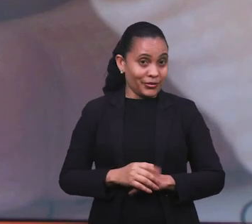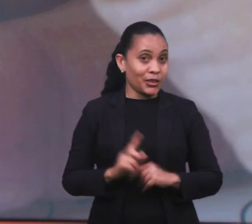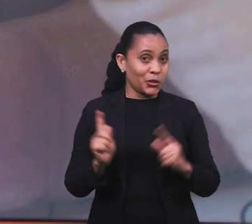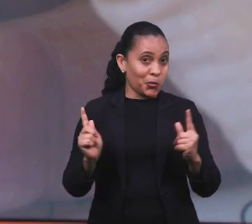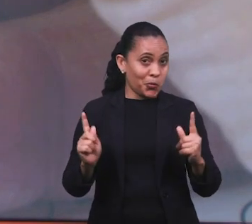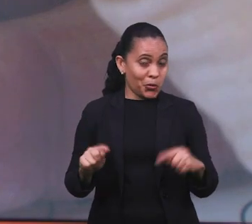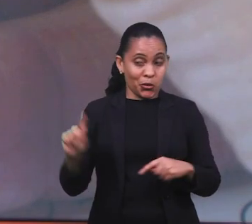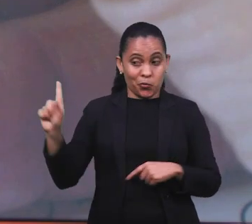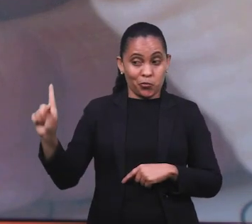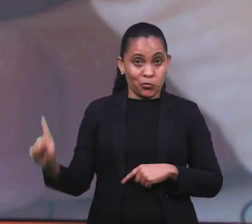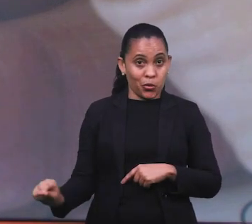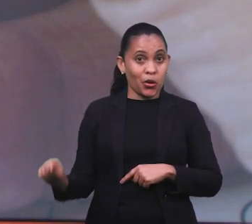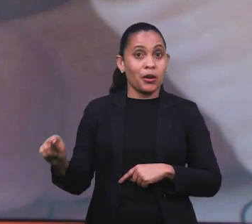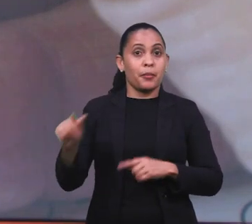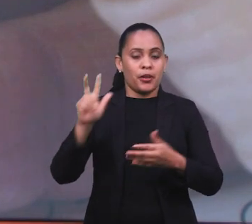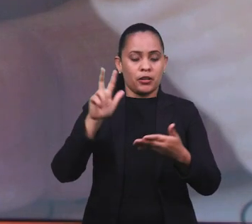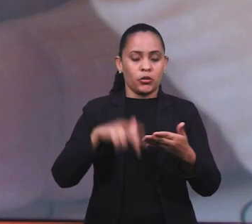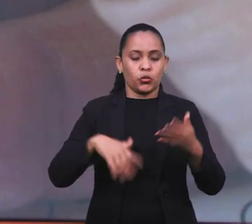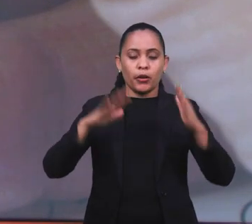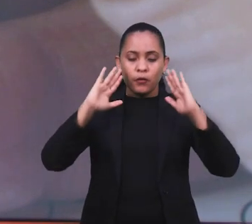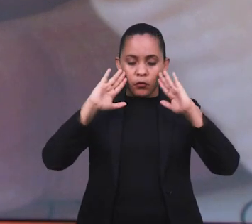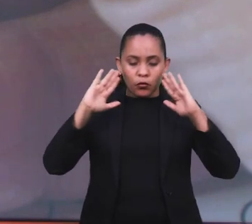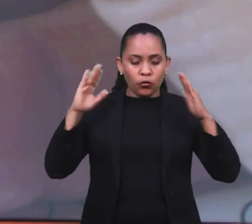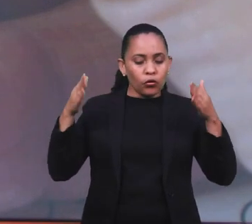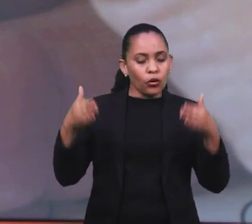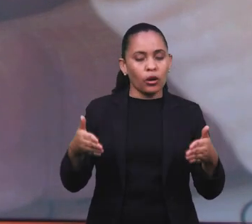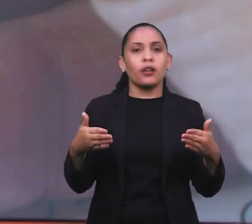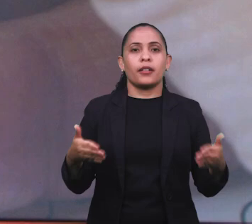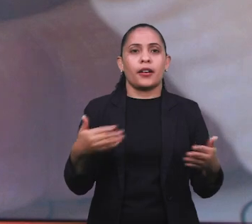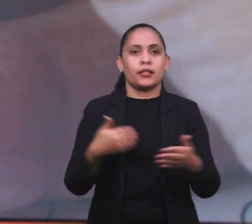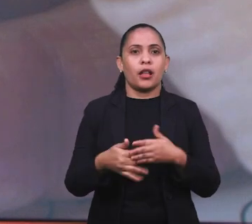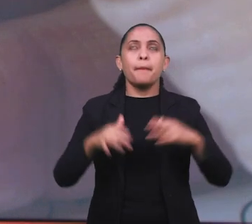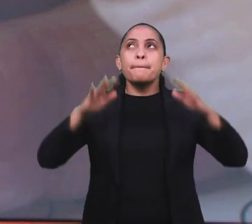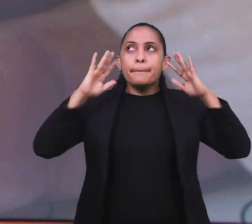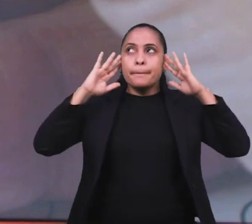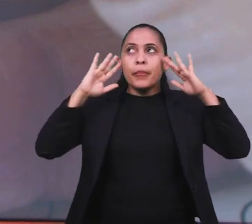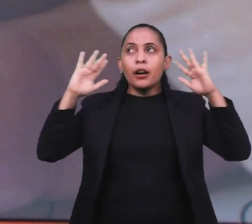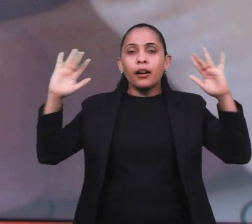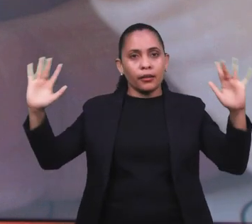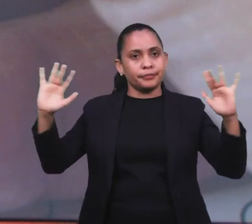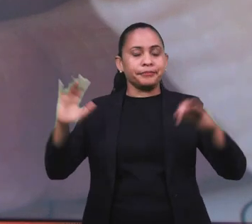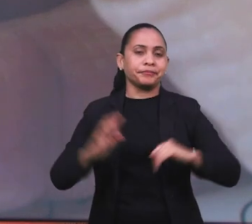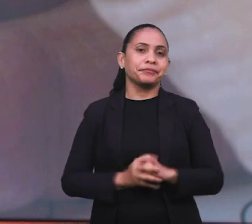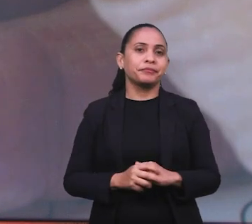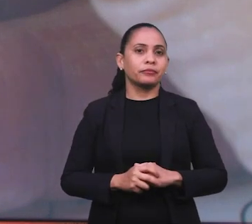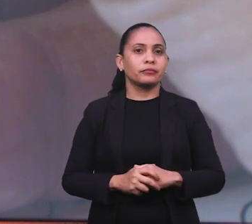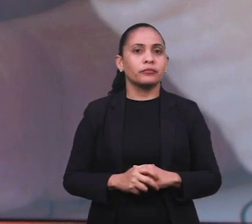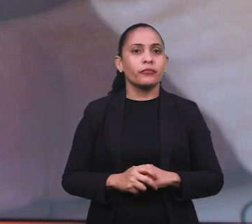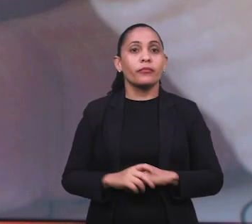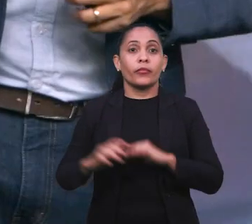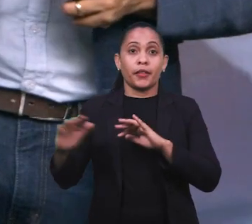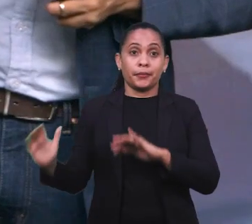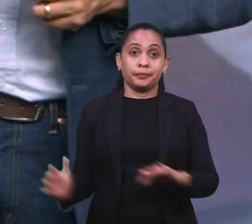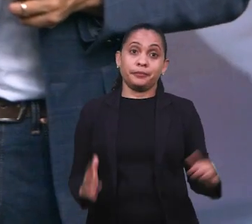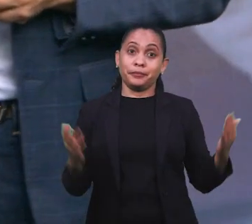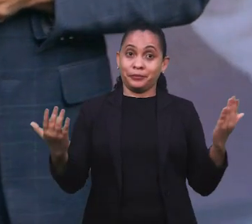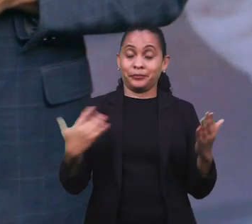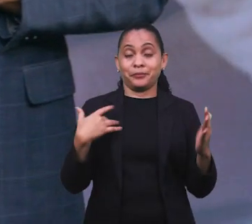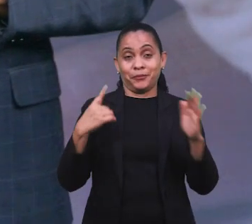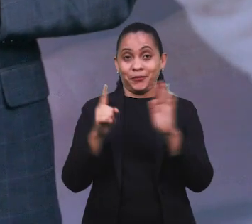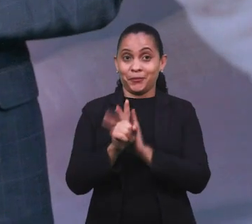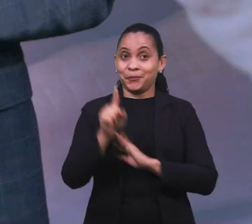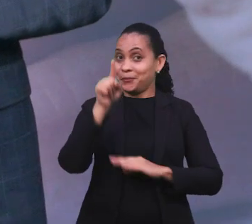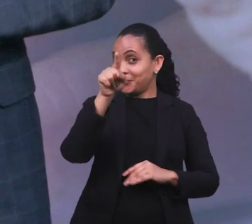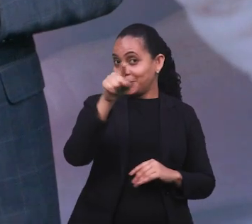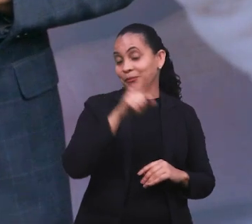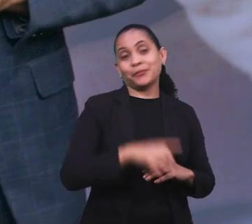Para que você possa fazer assim uma leitura mais direcionada, sem coisas que tiram a sua atenção. Eu queria fazer uma pergunta